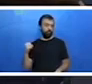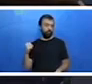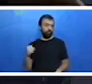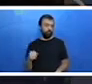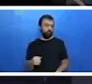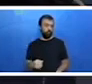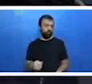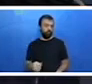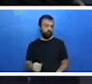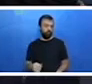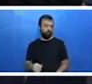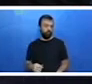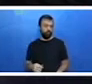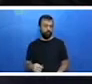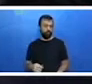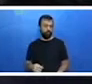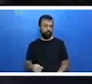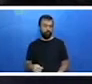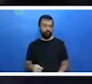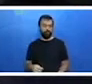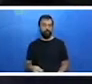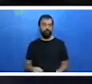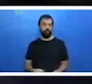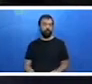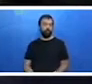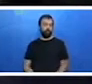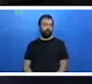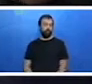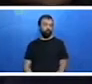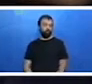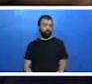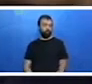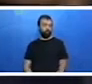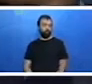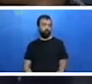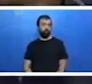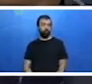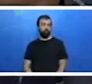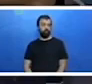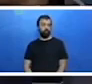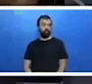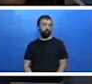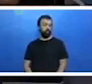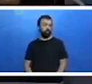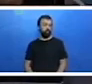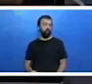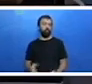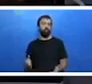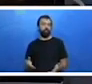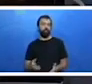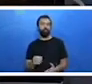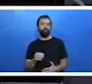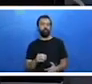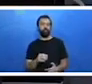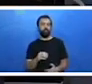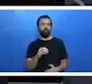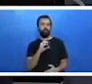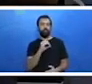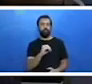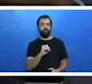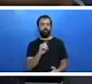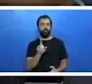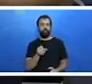está A, depois D, tá? Porque tá assim na apostila. Eu quero 13 centésimos.